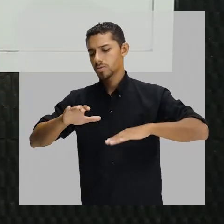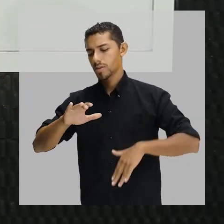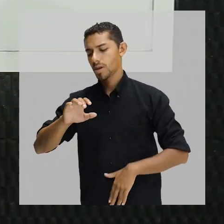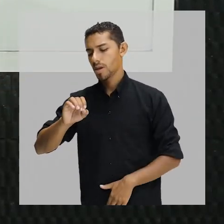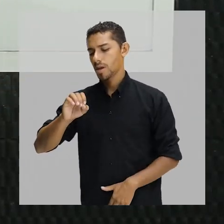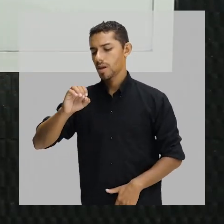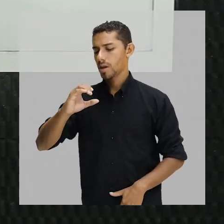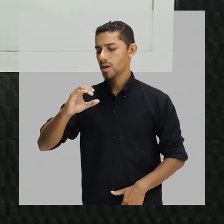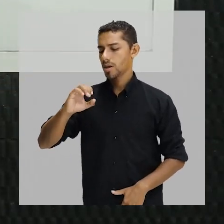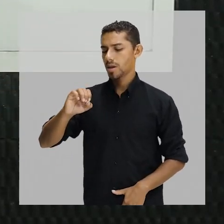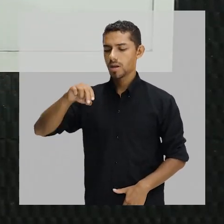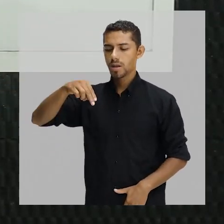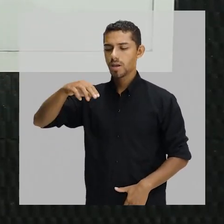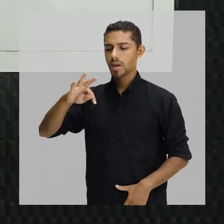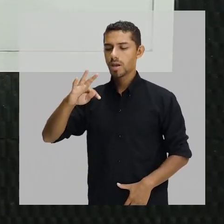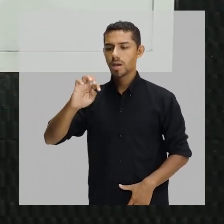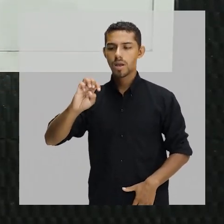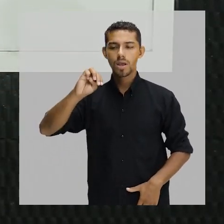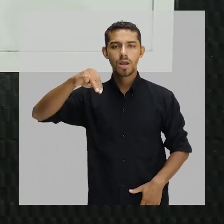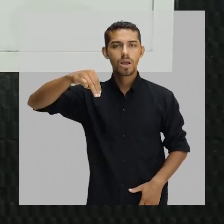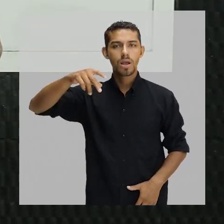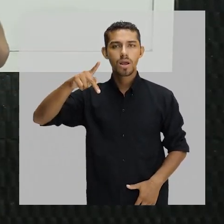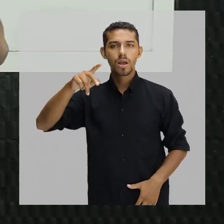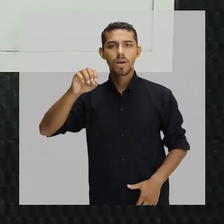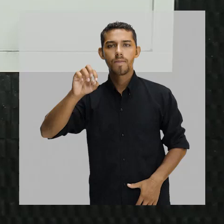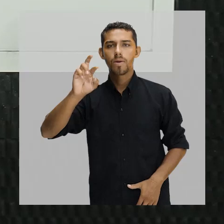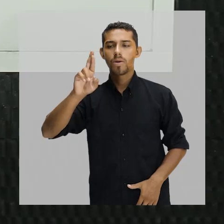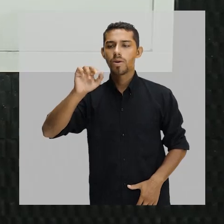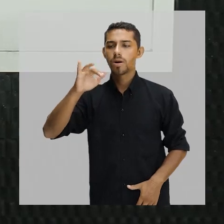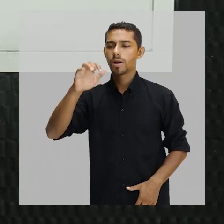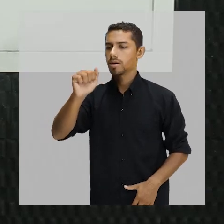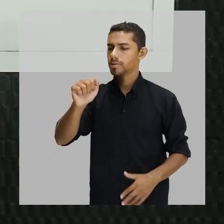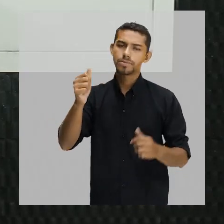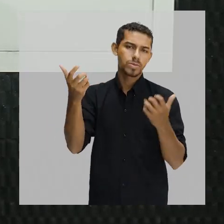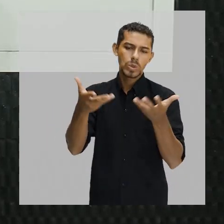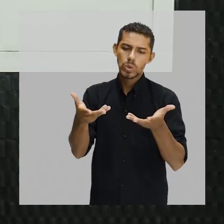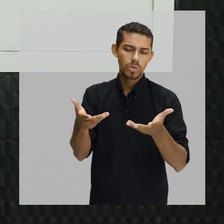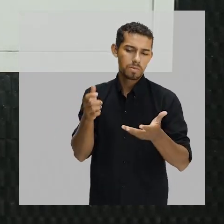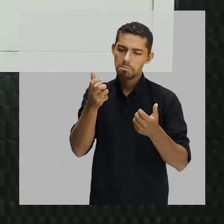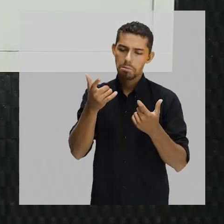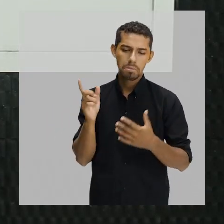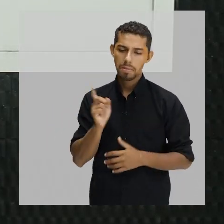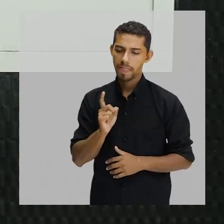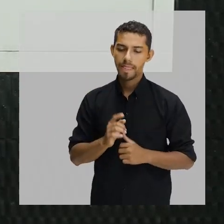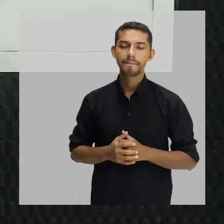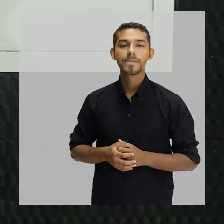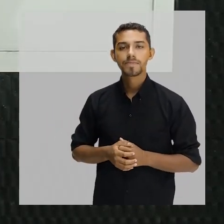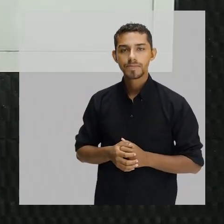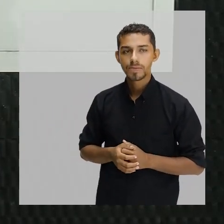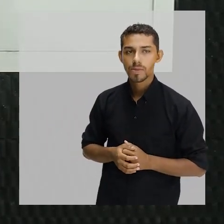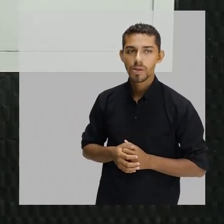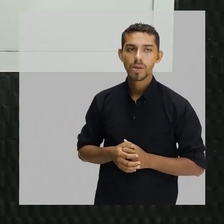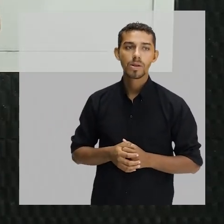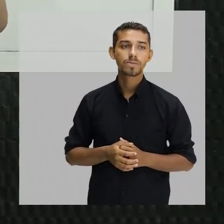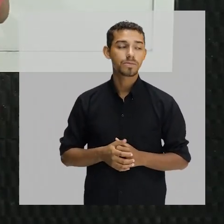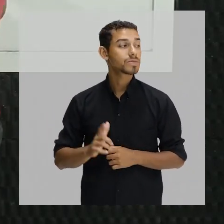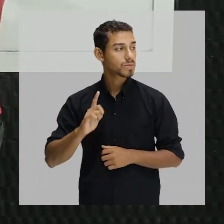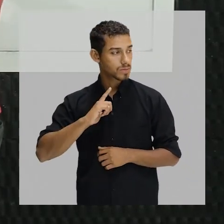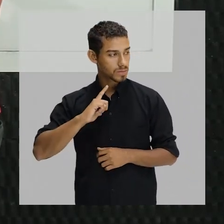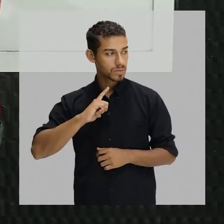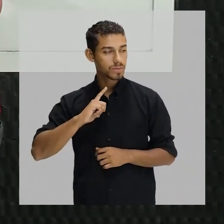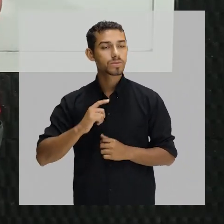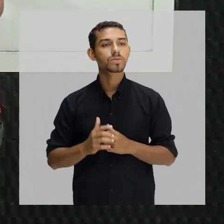tem um posicionamento em relação a isso também, que é muito legal, mas não é nosso objeto hoje falar sobre isso. Tá? Nós